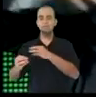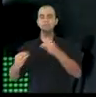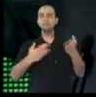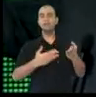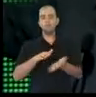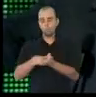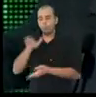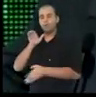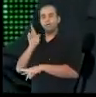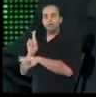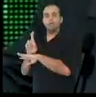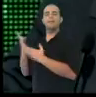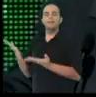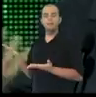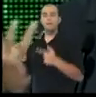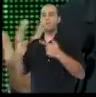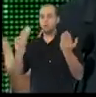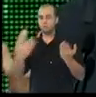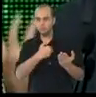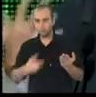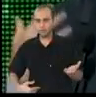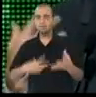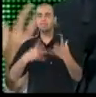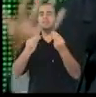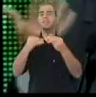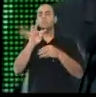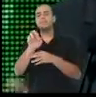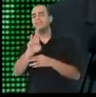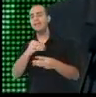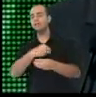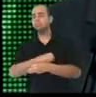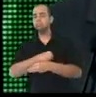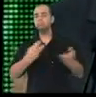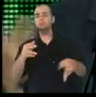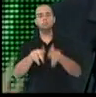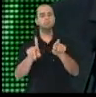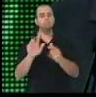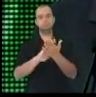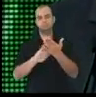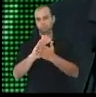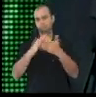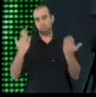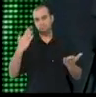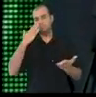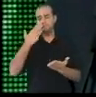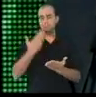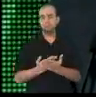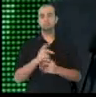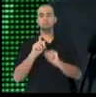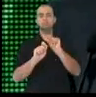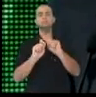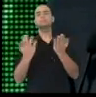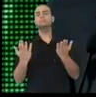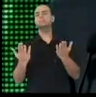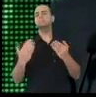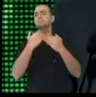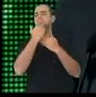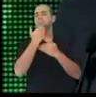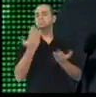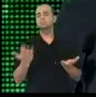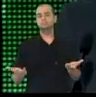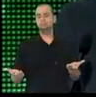terra de quem tem muita e vai o governo estocar, porque o atual governo está cheio de terra e que acabou não distribuindo. Então, eu